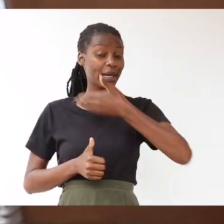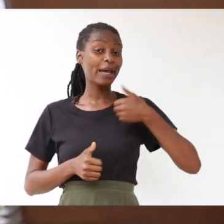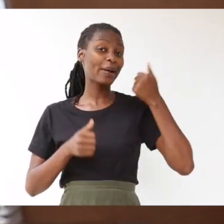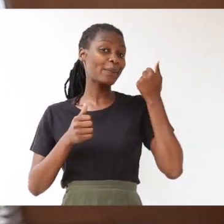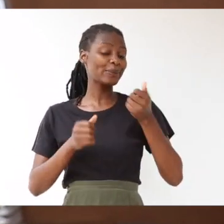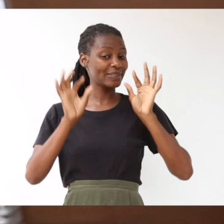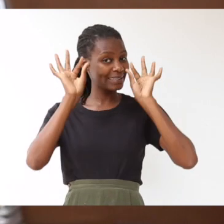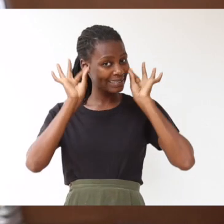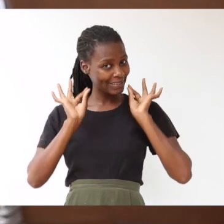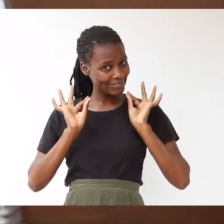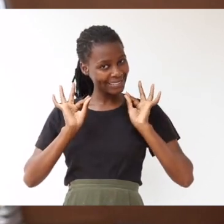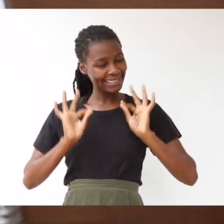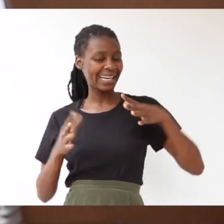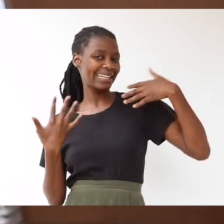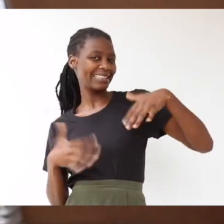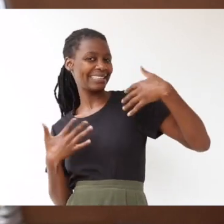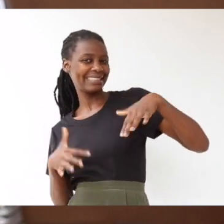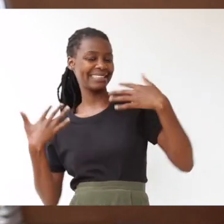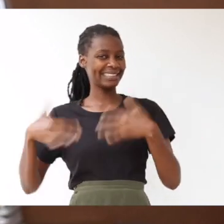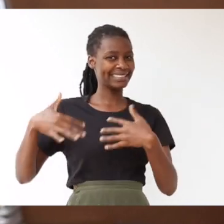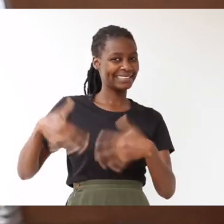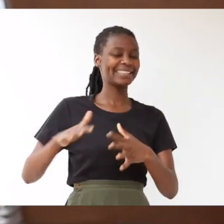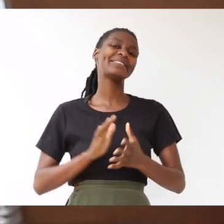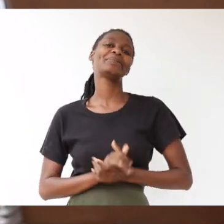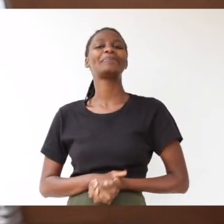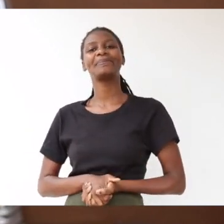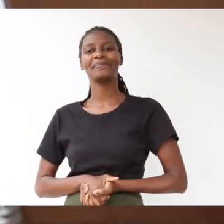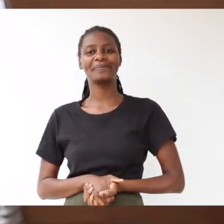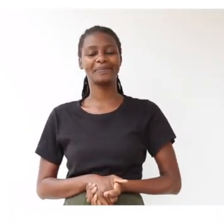bem, para a bonita ficar.